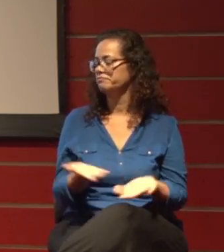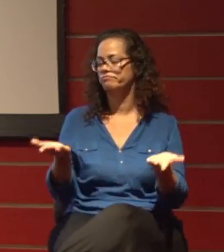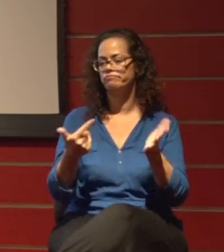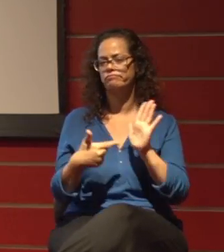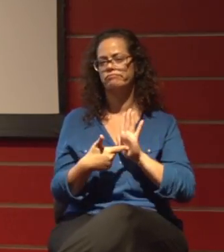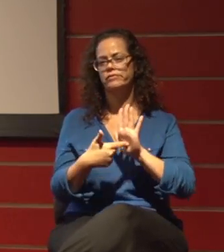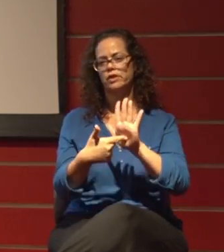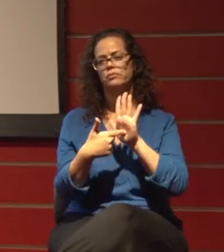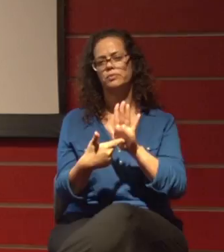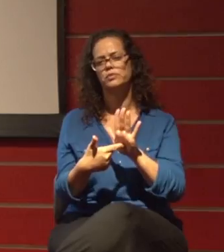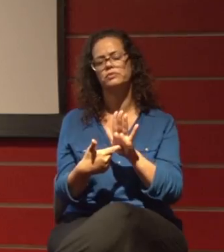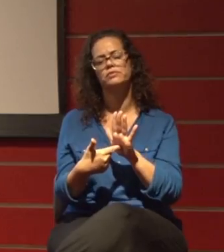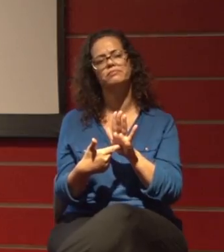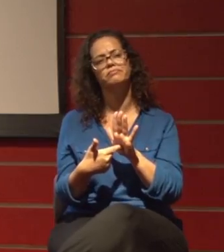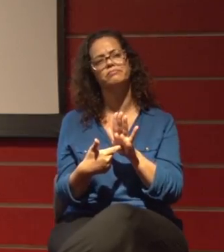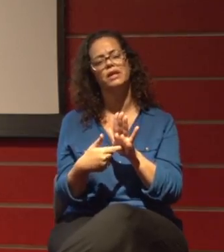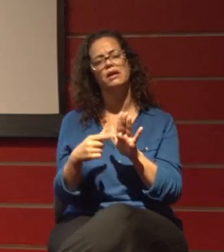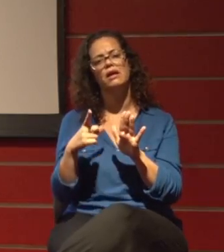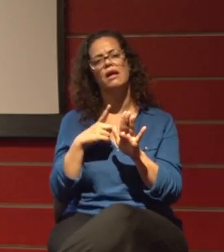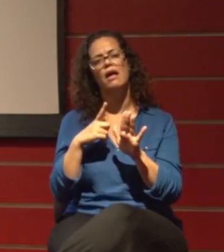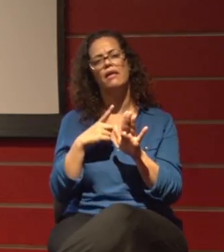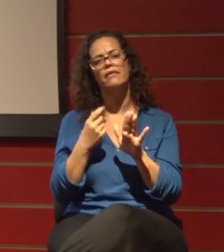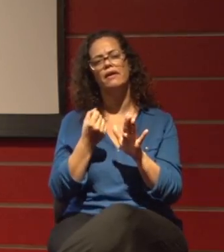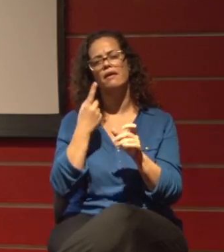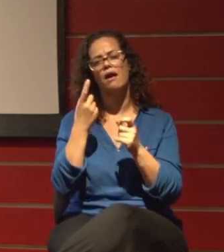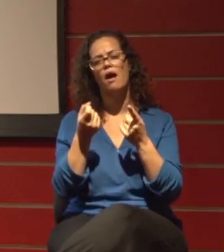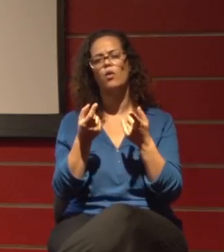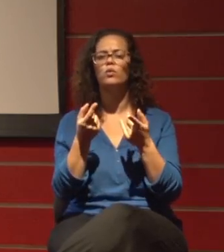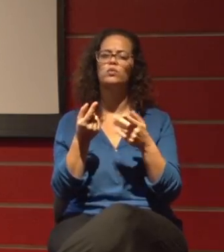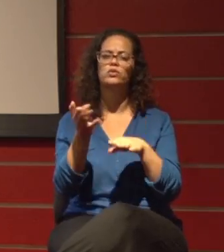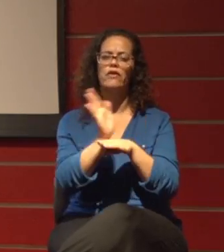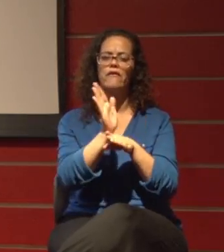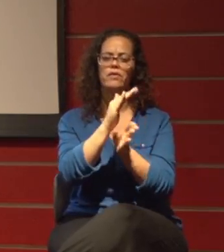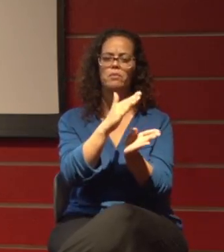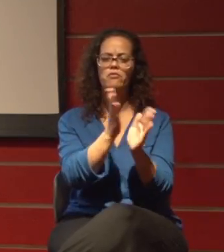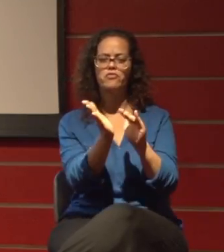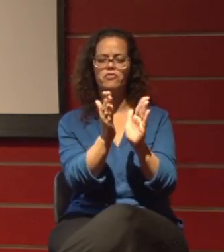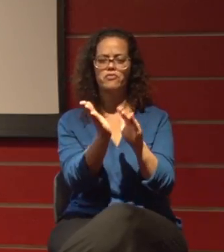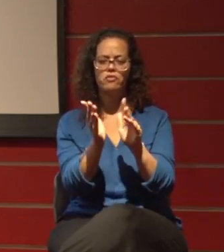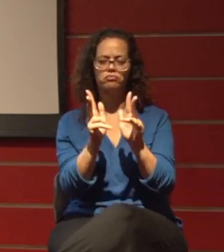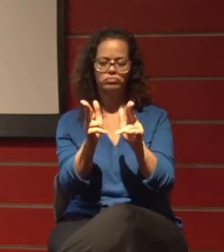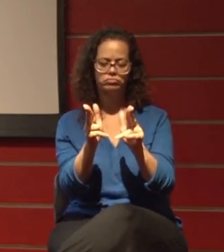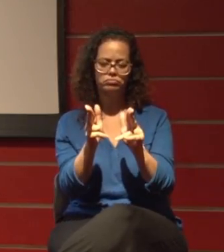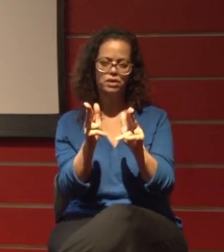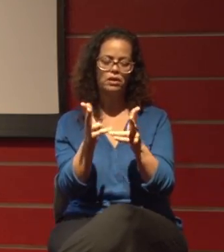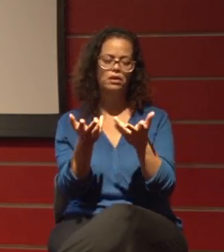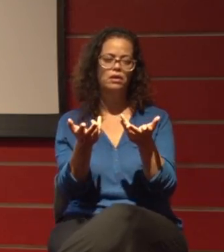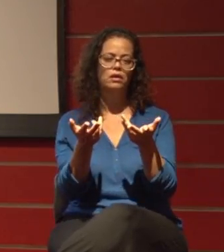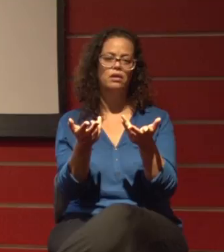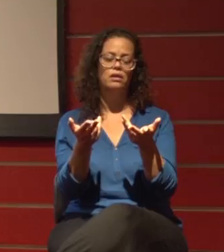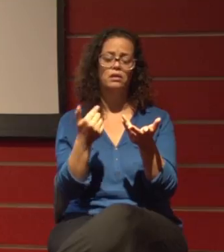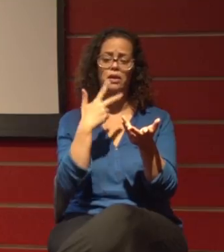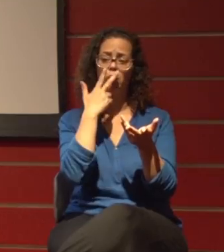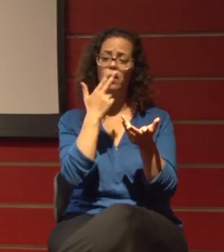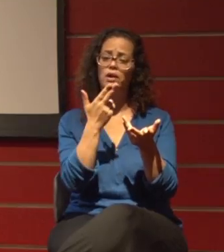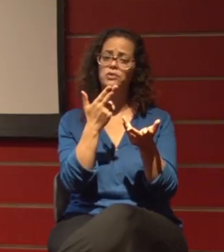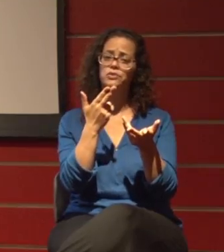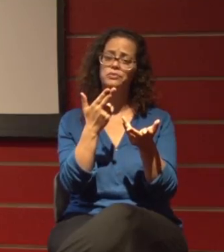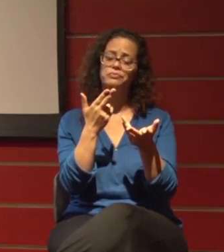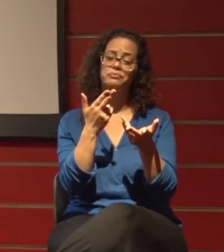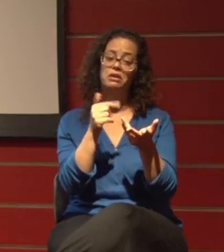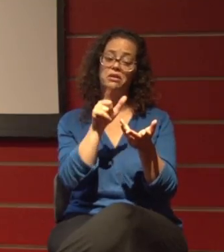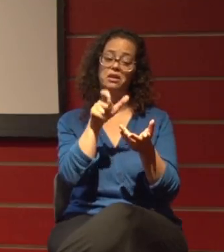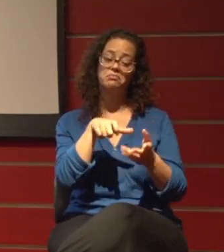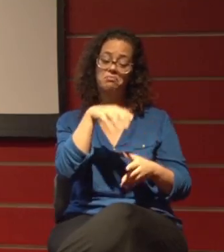aqui algumas alguns trailers de filmes em que eu acho que que esses